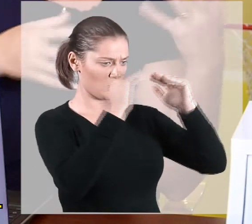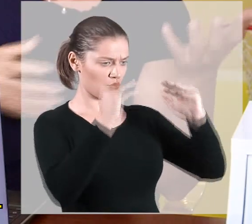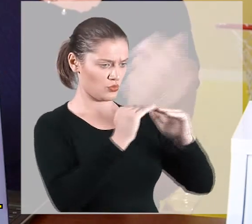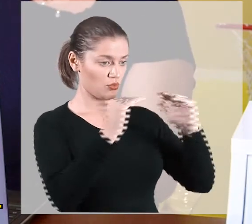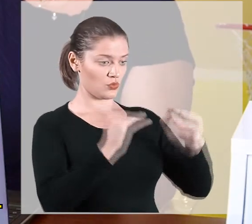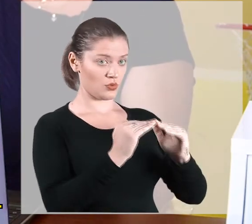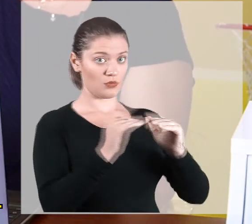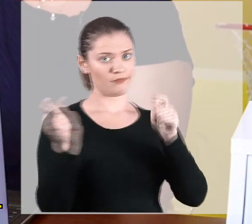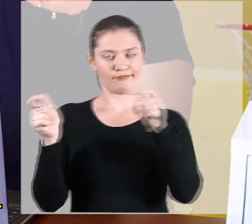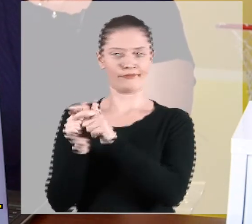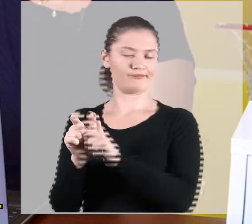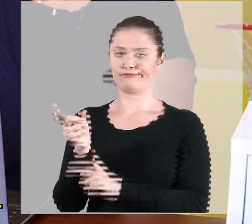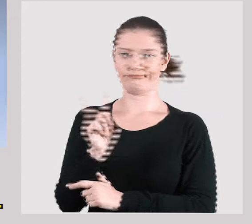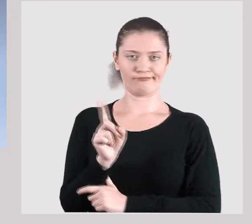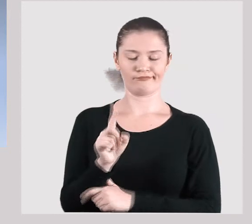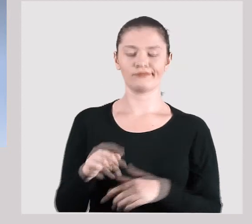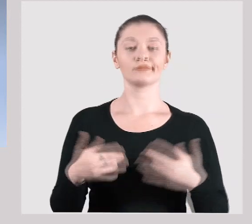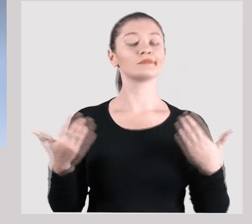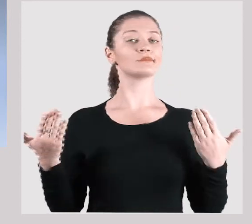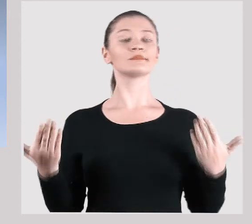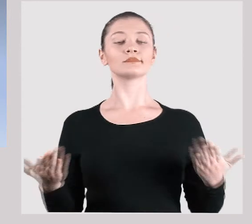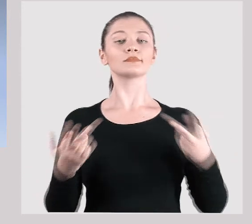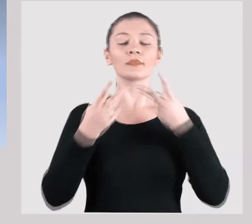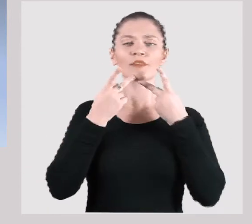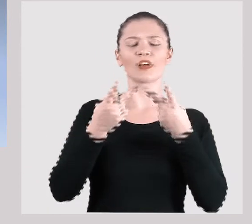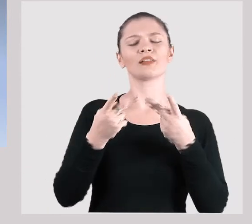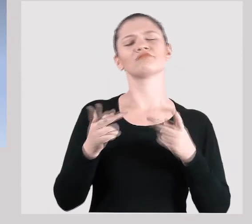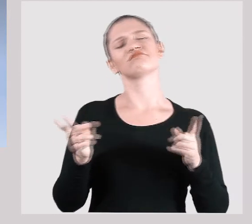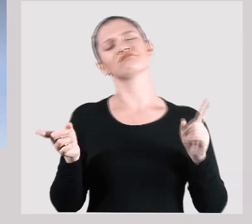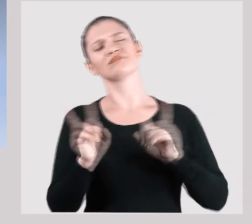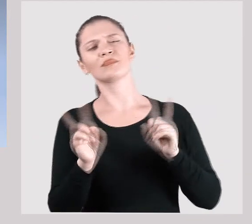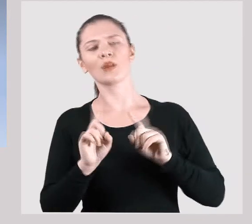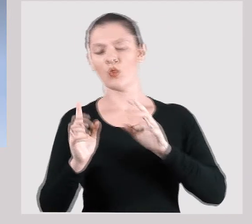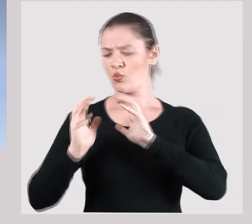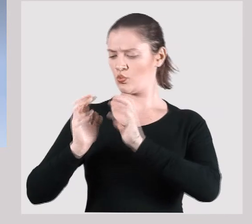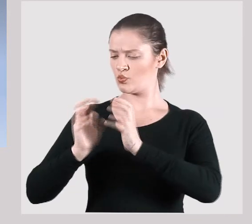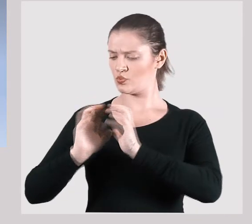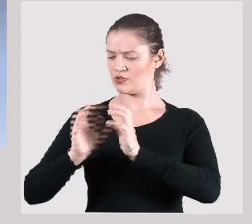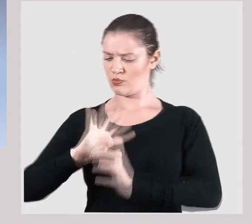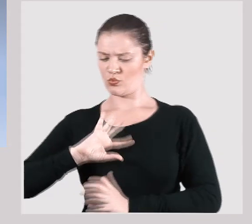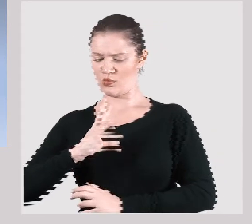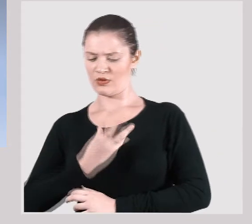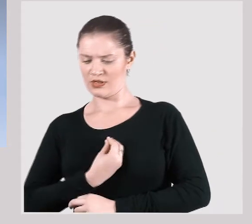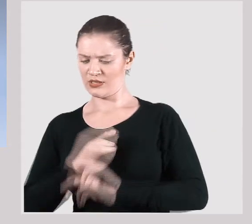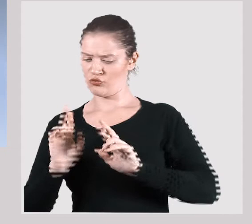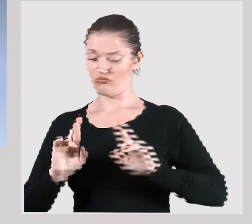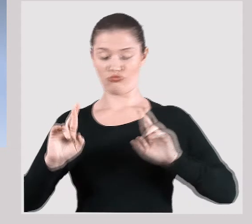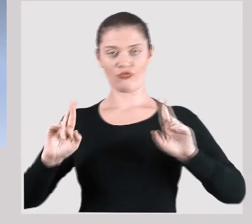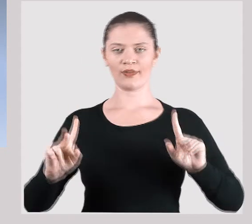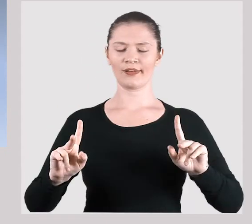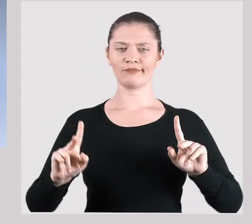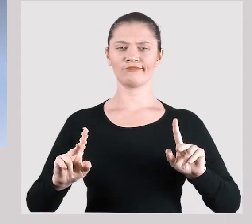E a minoria não. Né? Então também falam, não, o cérebro do transgênero é diferente, é parecido com o do sexo.